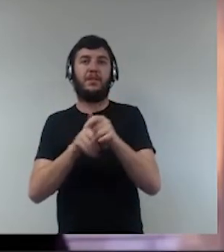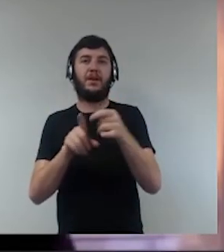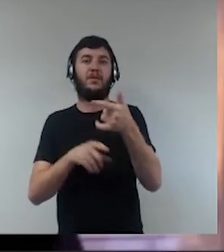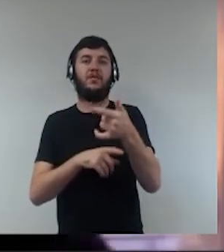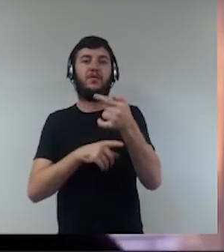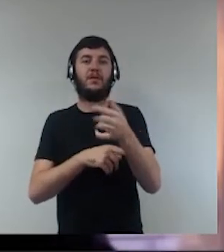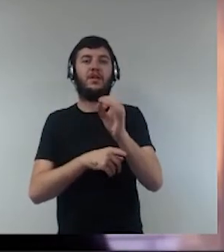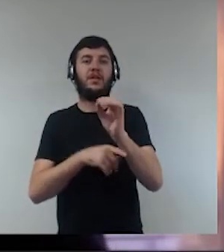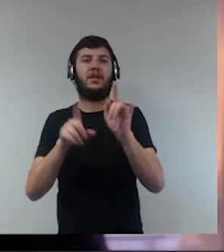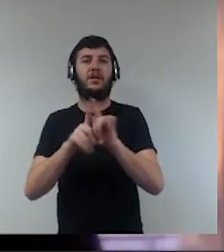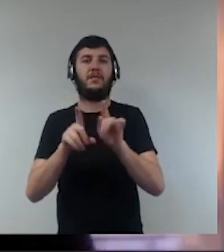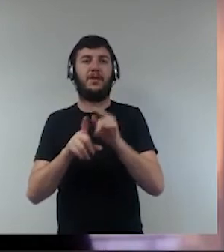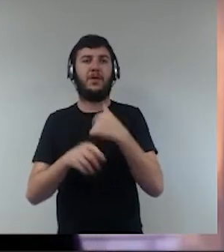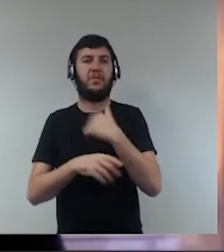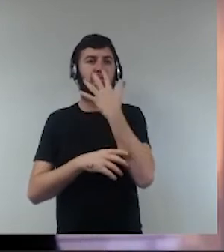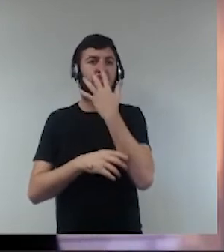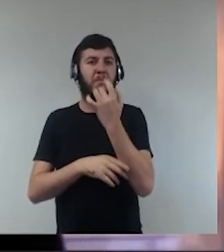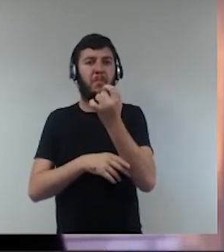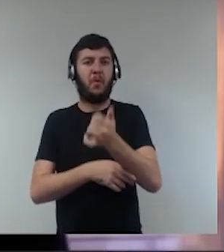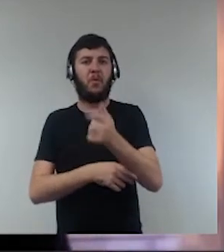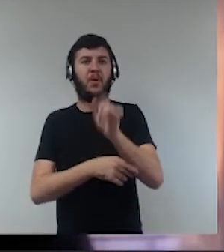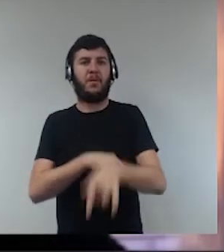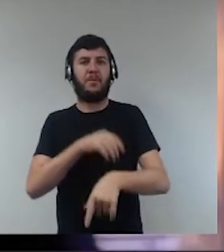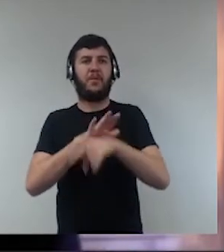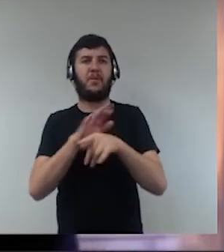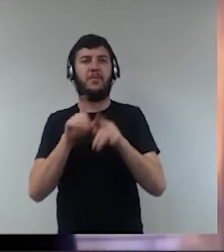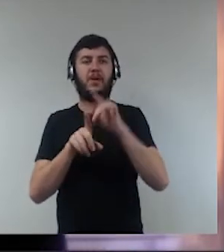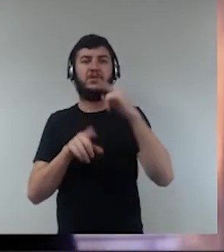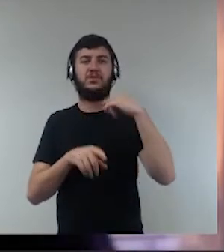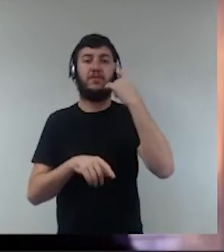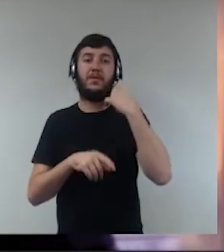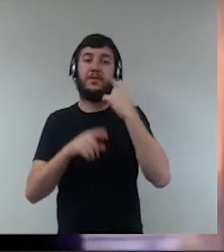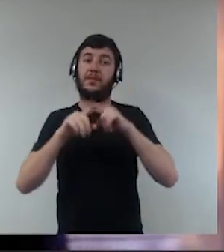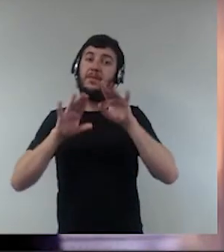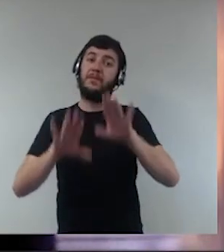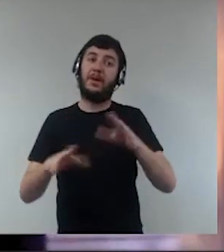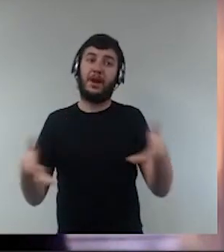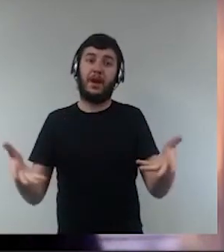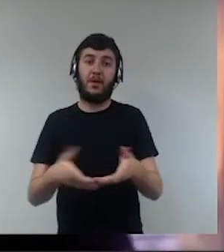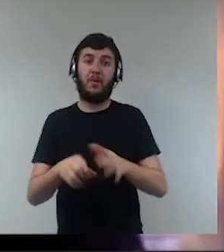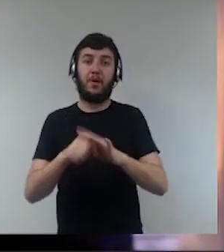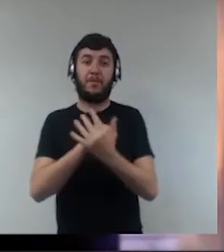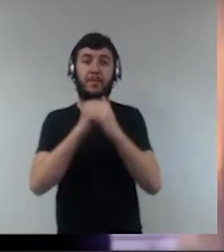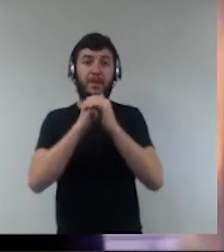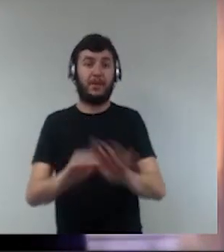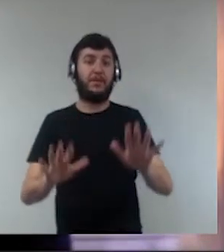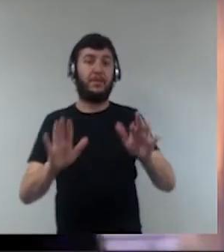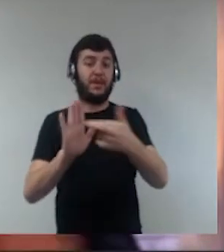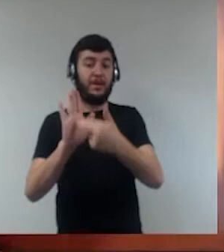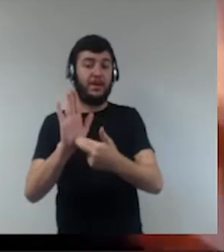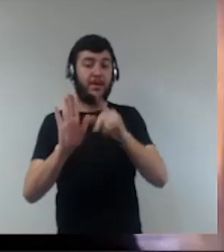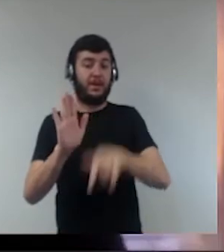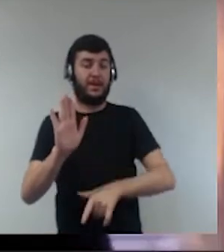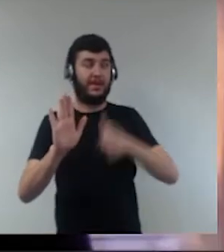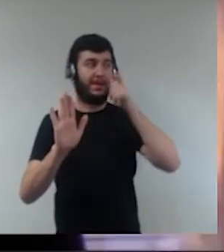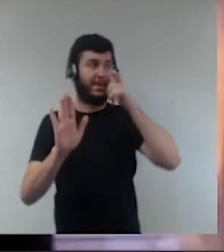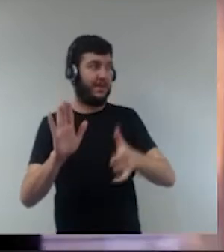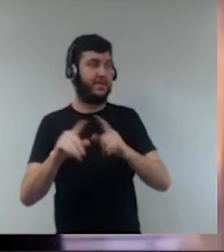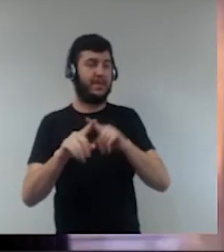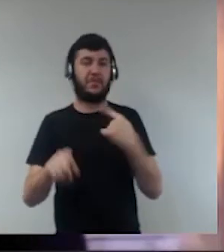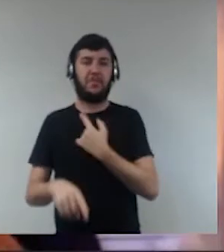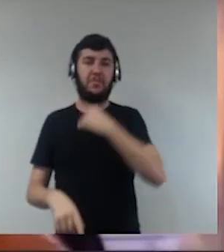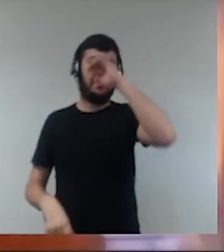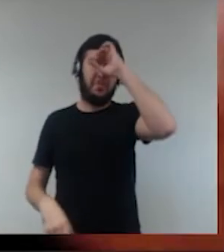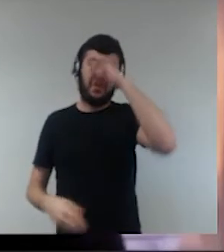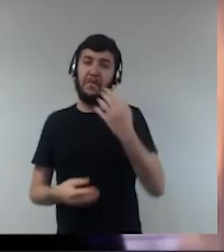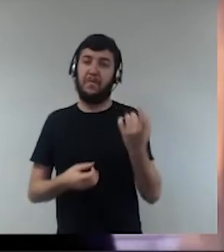pouco os advogados se valendo dessa norma, mas agora, no momento de pandemia, essa norma pode ser interessante. Nós não sabemos quando nós vamos voltar ao